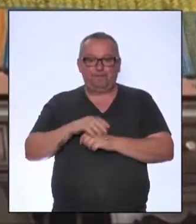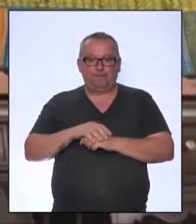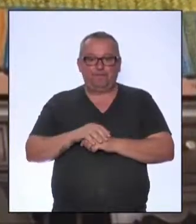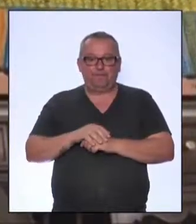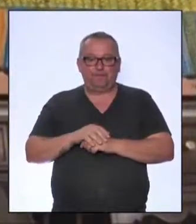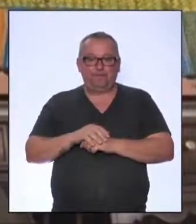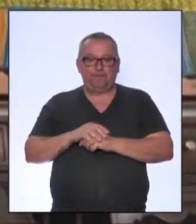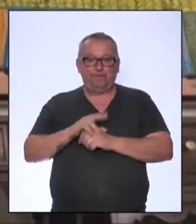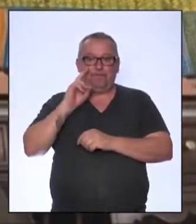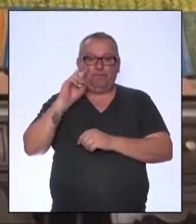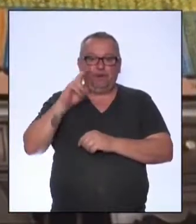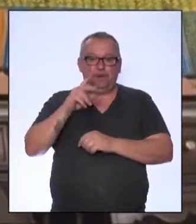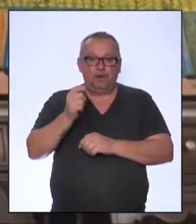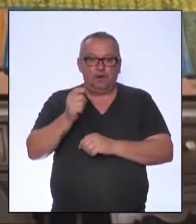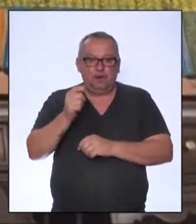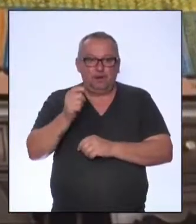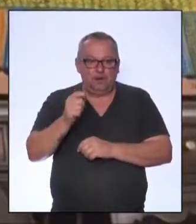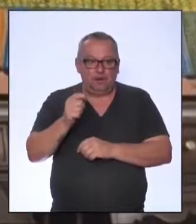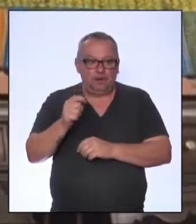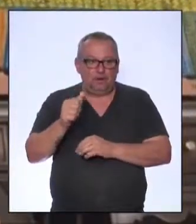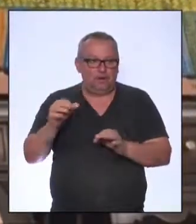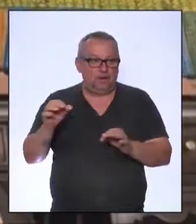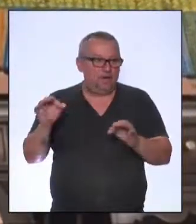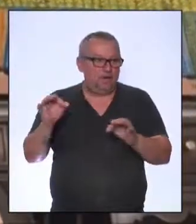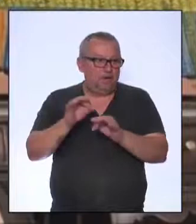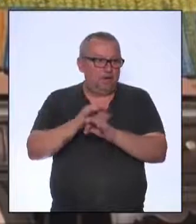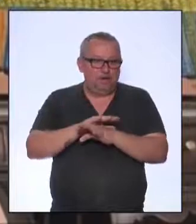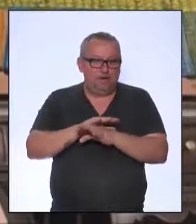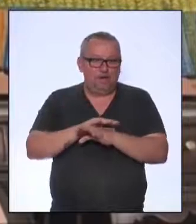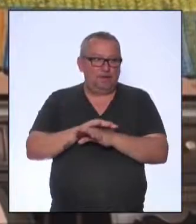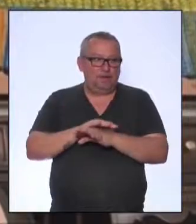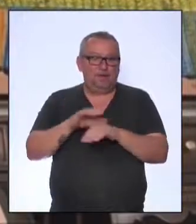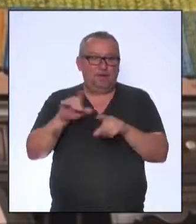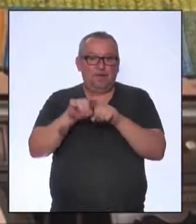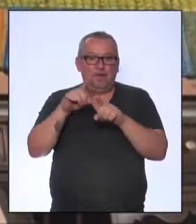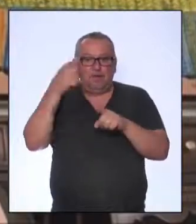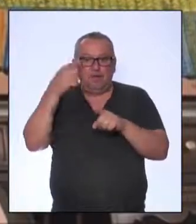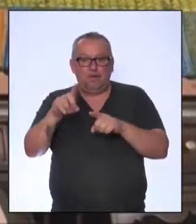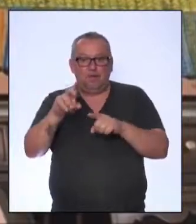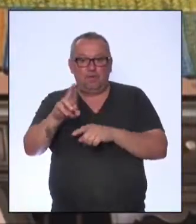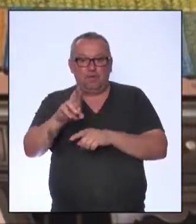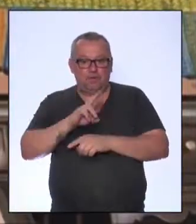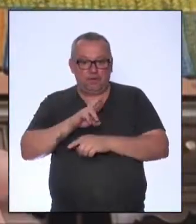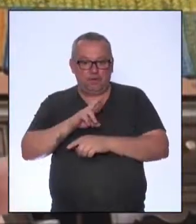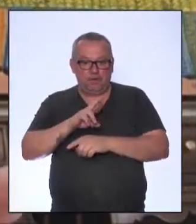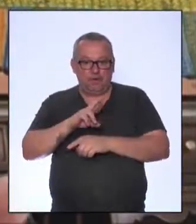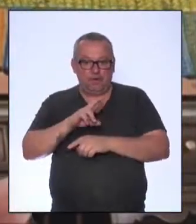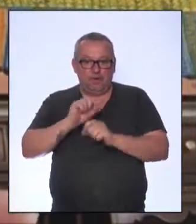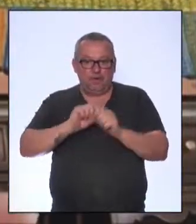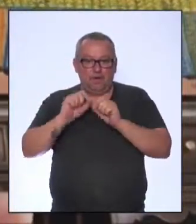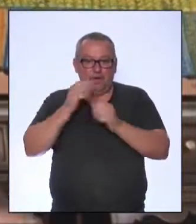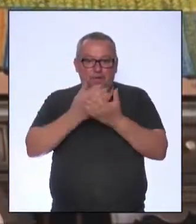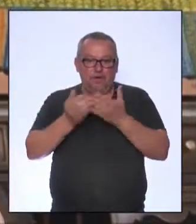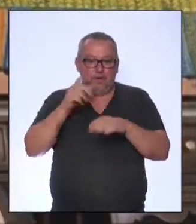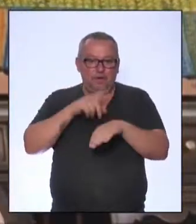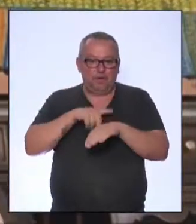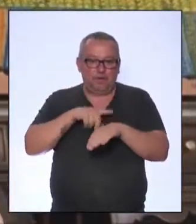gente está quase se aproximando. Na sua última resposta, pode estender o tempo que